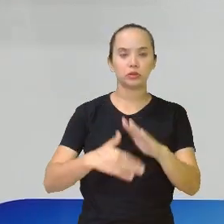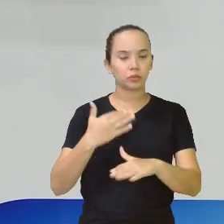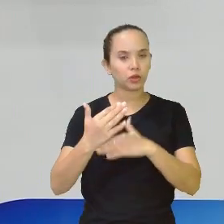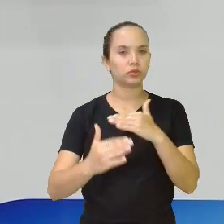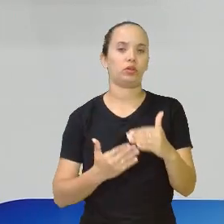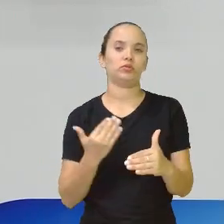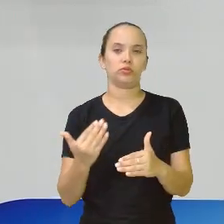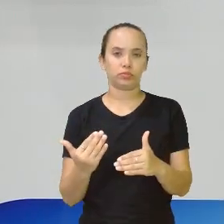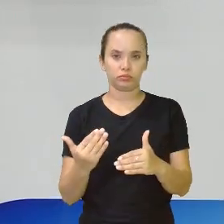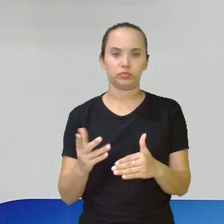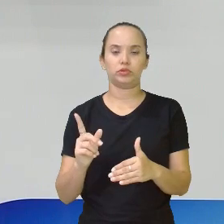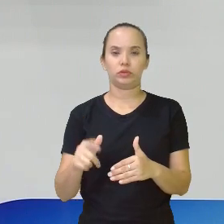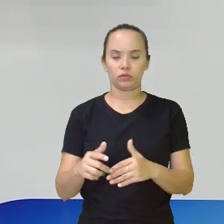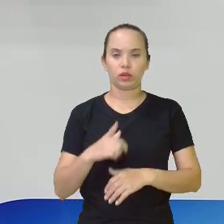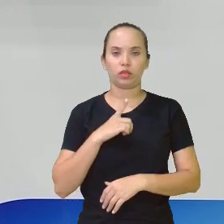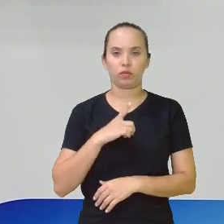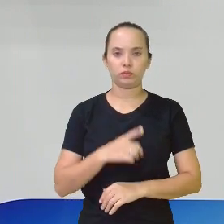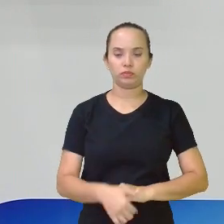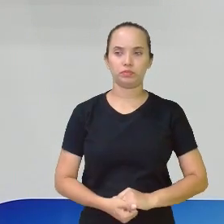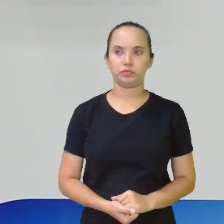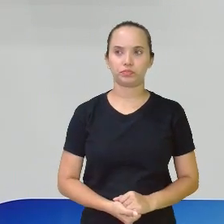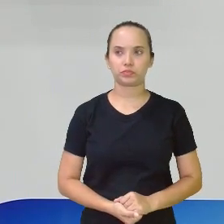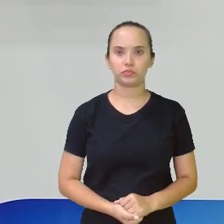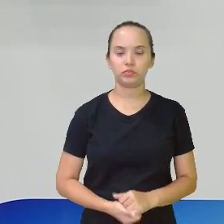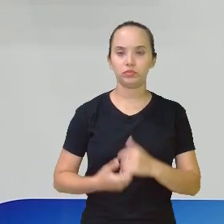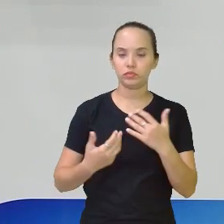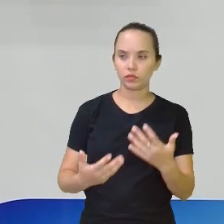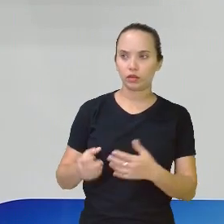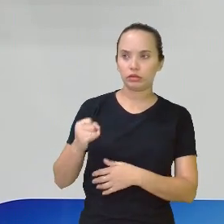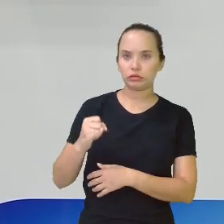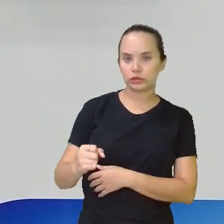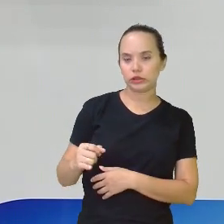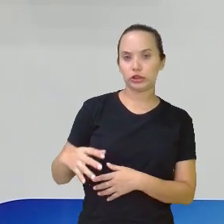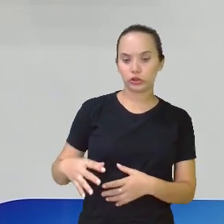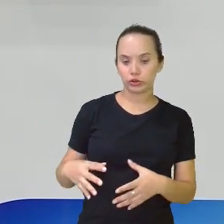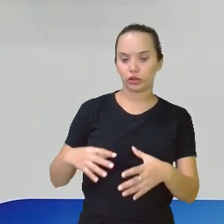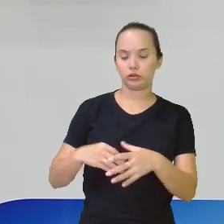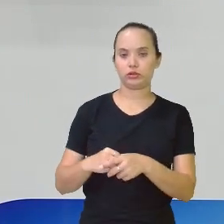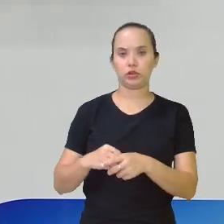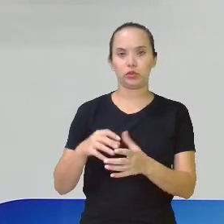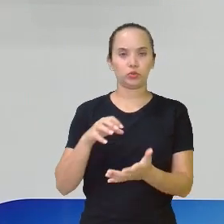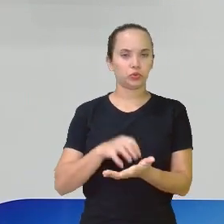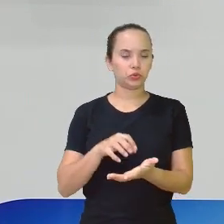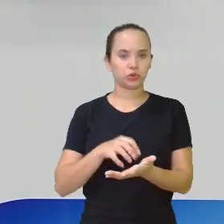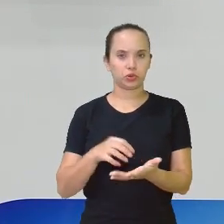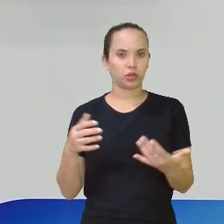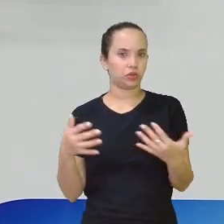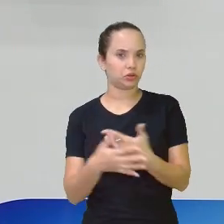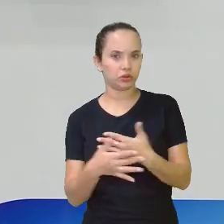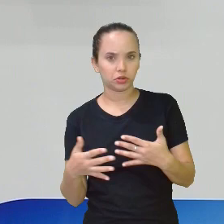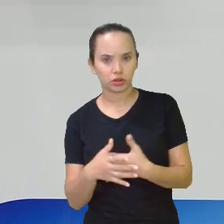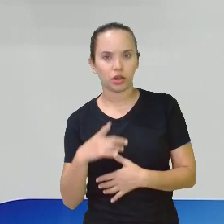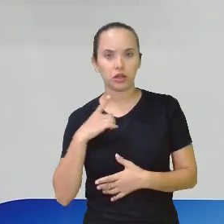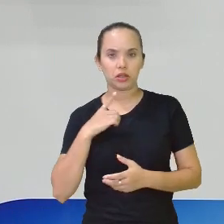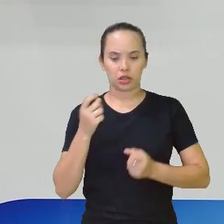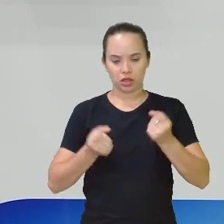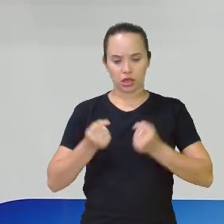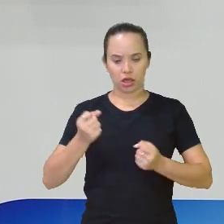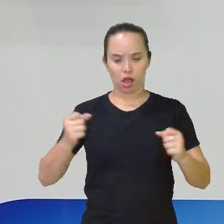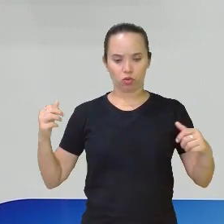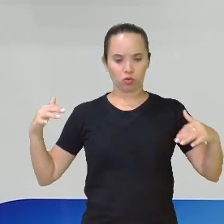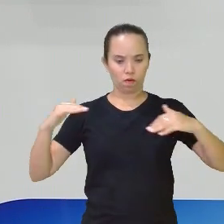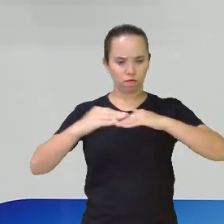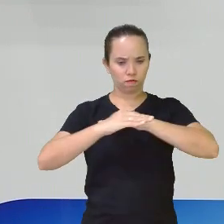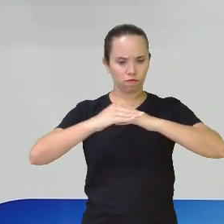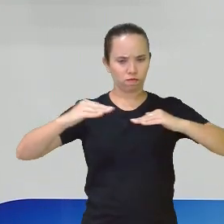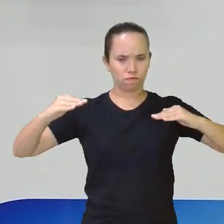ele vai emanar. Quando nós estamos dentro do centro aí da cidade, com vários carros